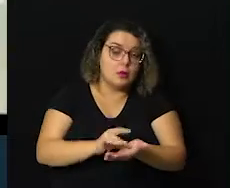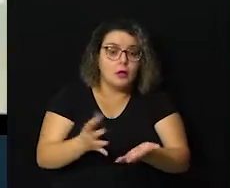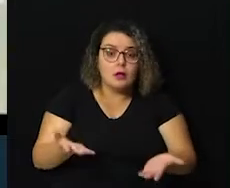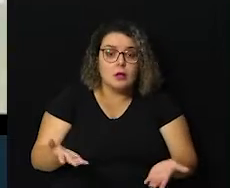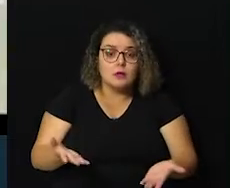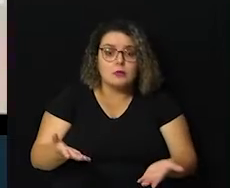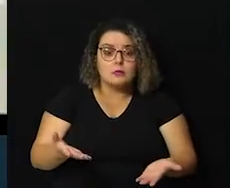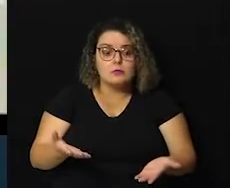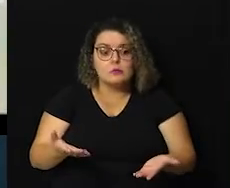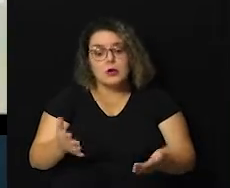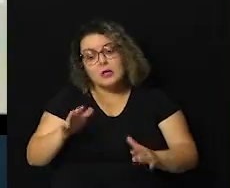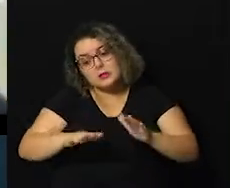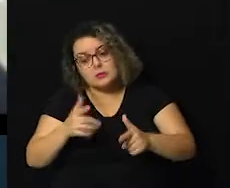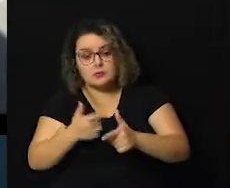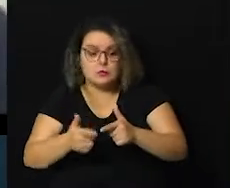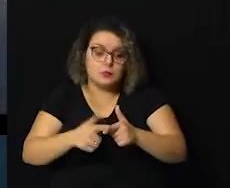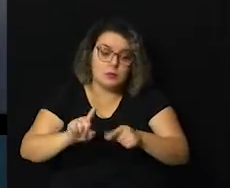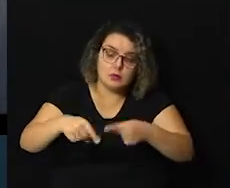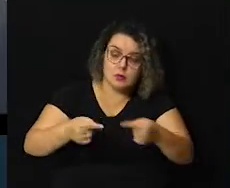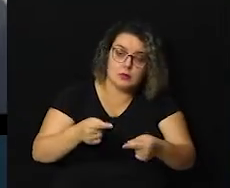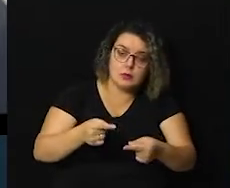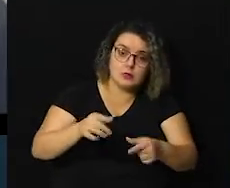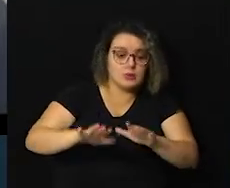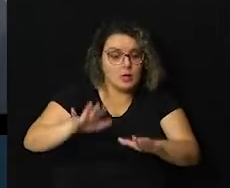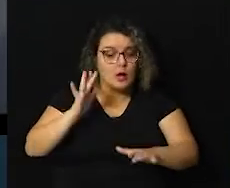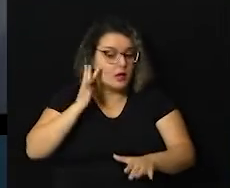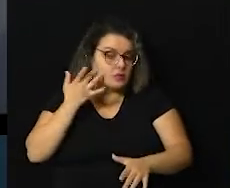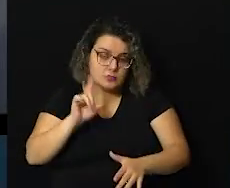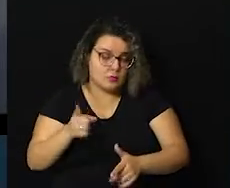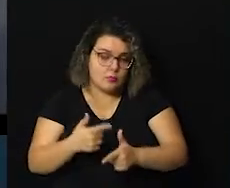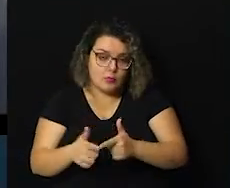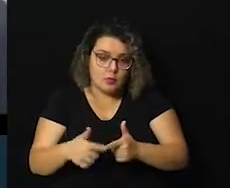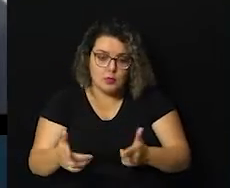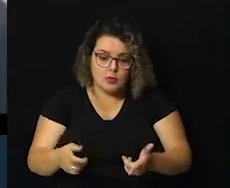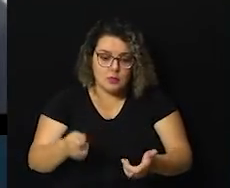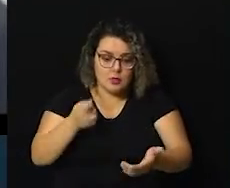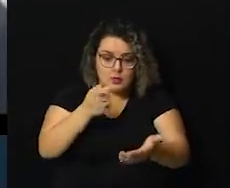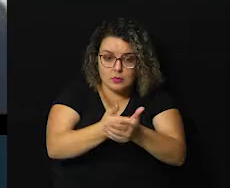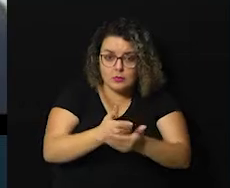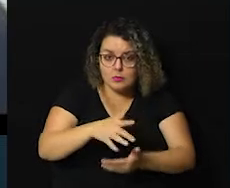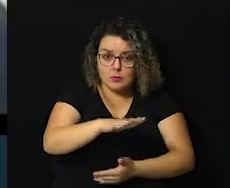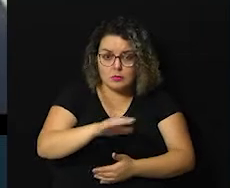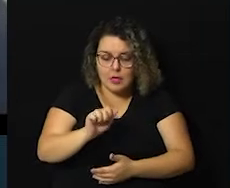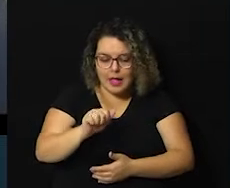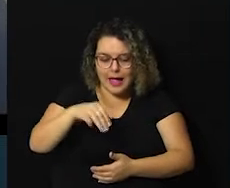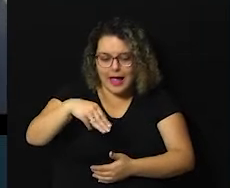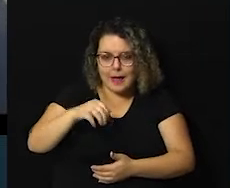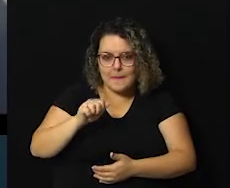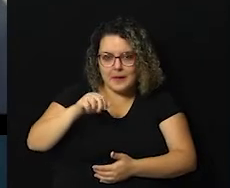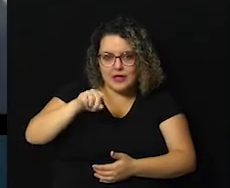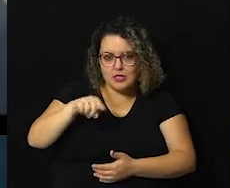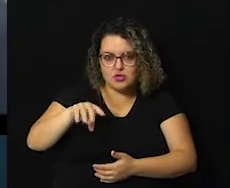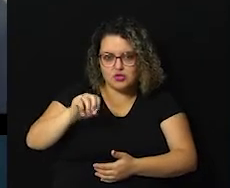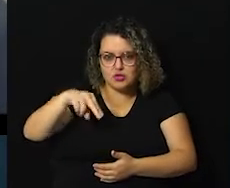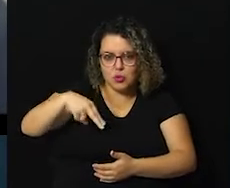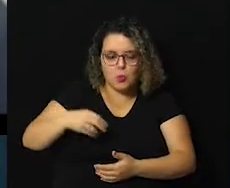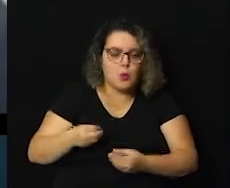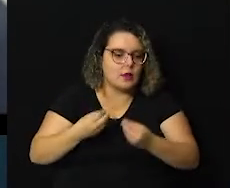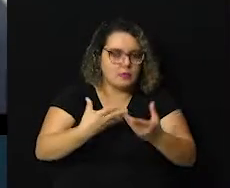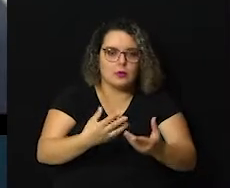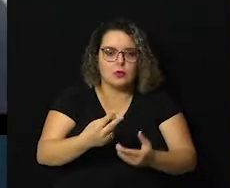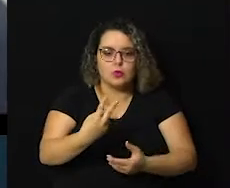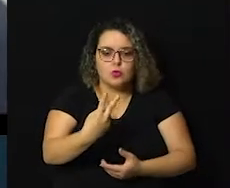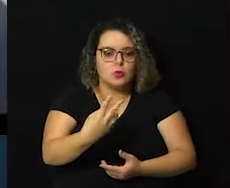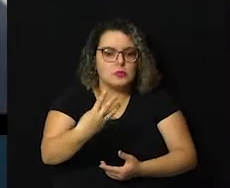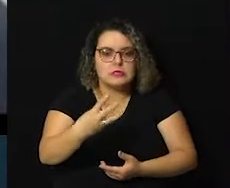né só algumas pessoas podem considerar como um problema outras não mas é hoje você compra alguma coisa na armação por exemplo entrega